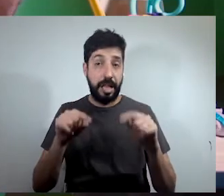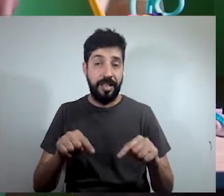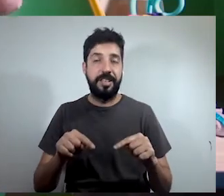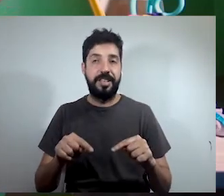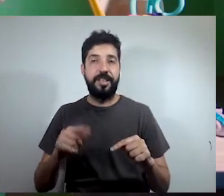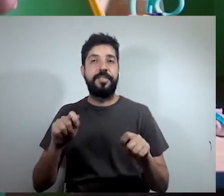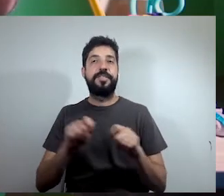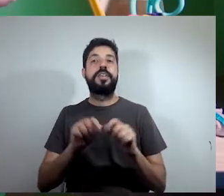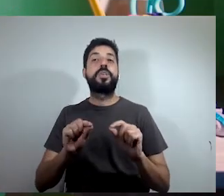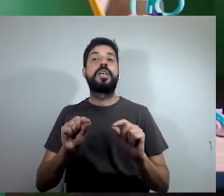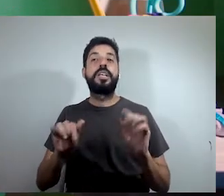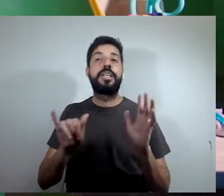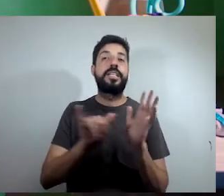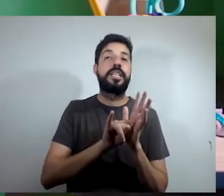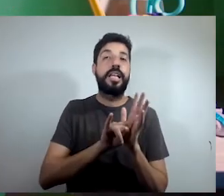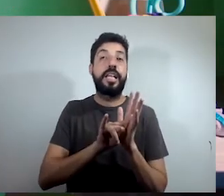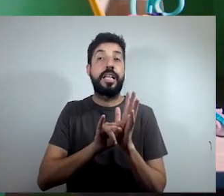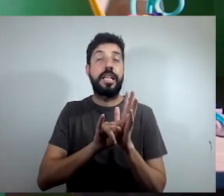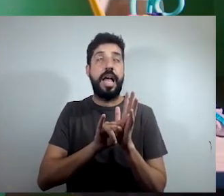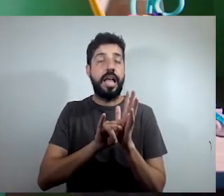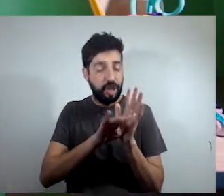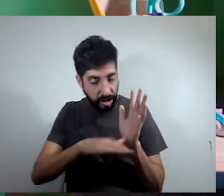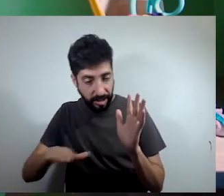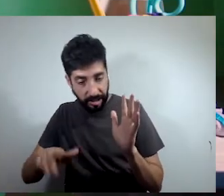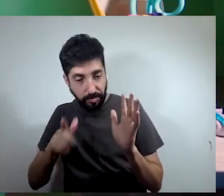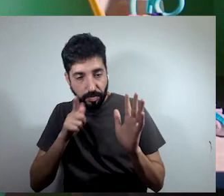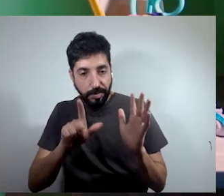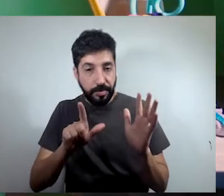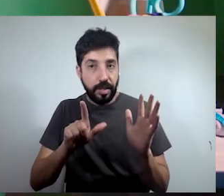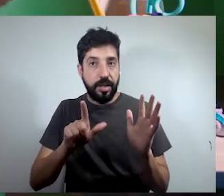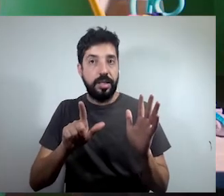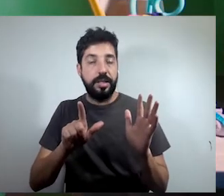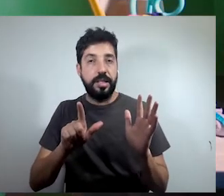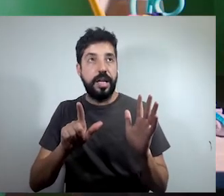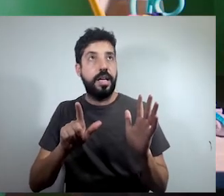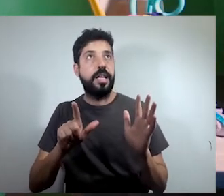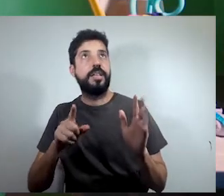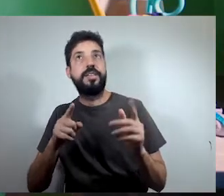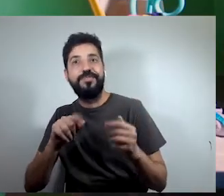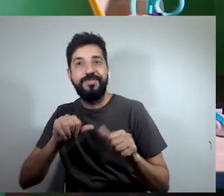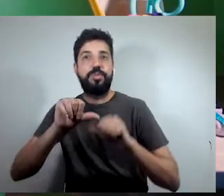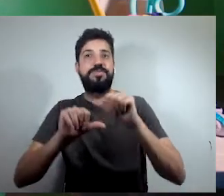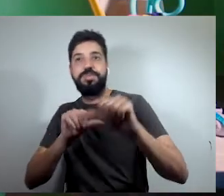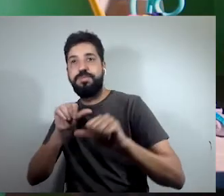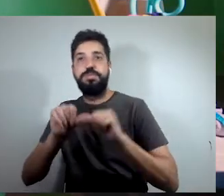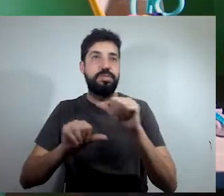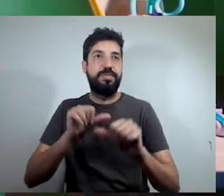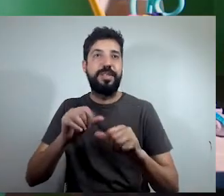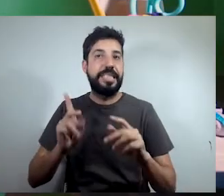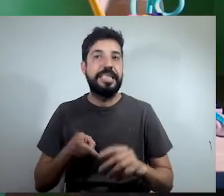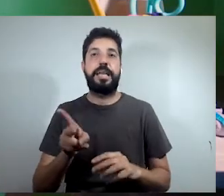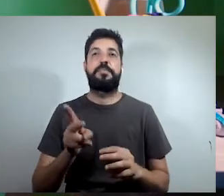faz com que a identidade das crianças elas sejam múltiplas e elas mudem a todo momento, elas se transformam a cada